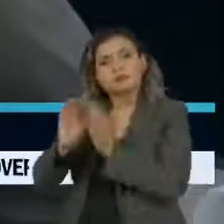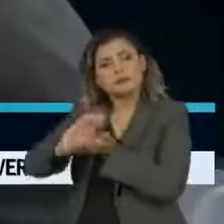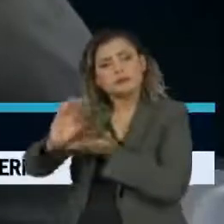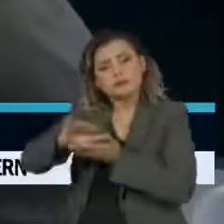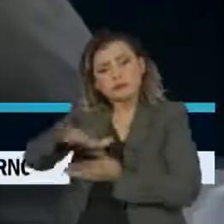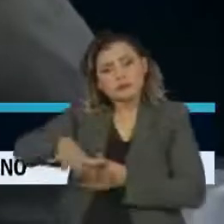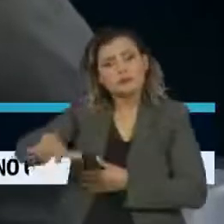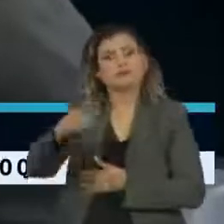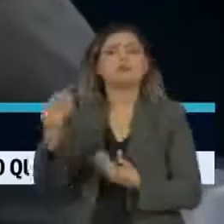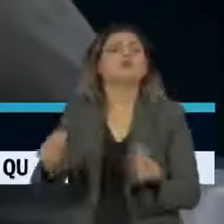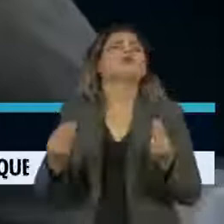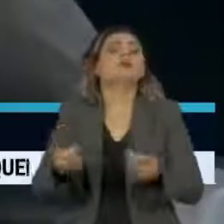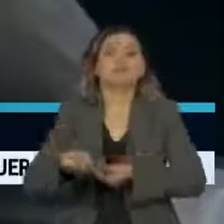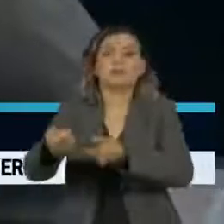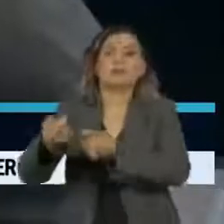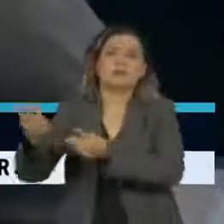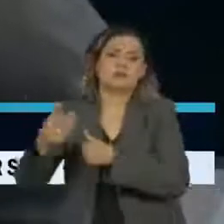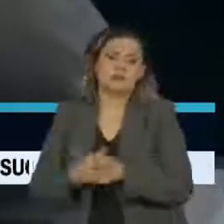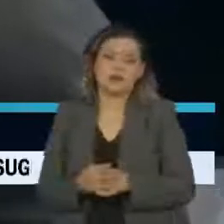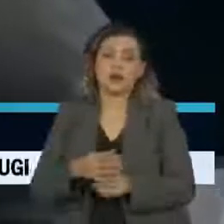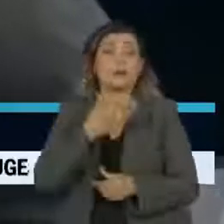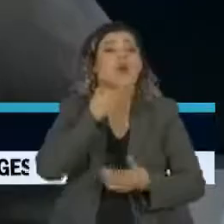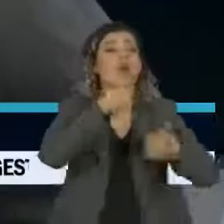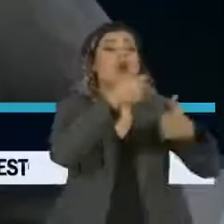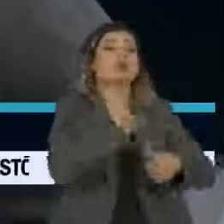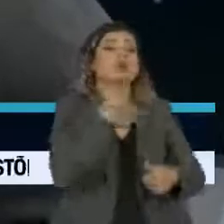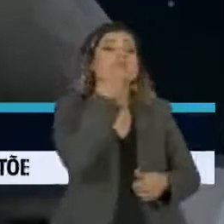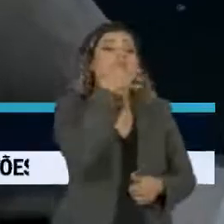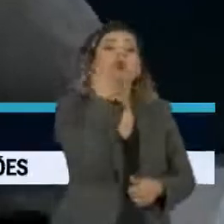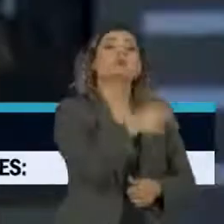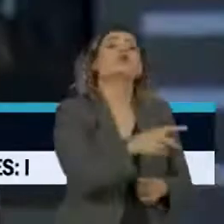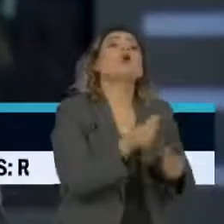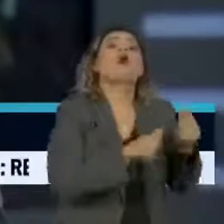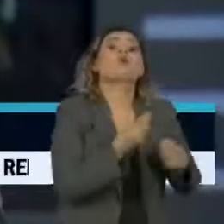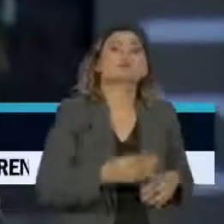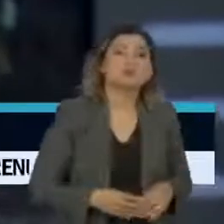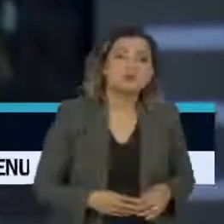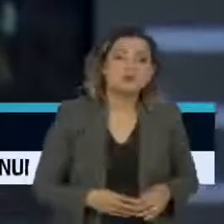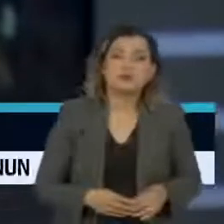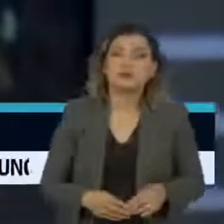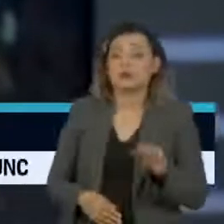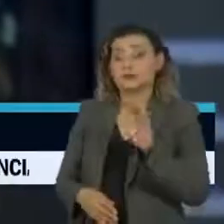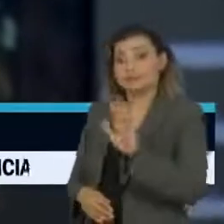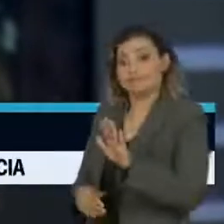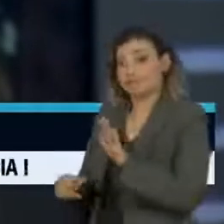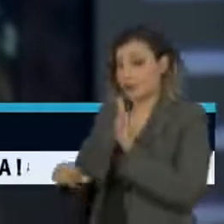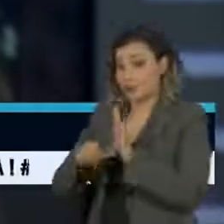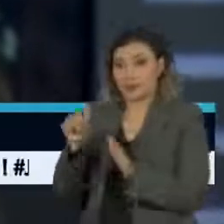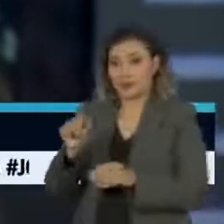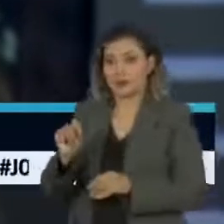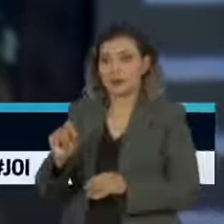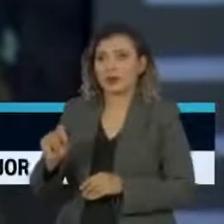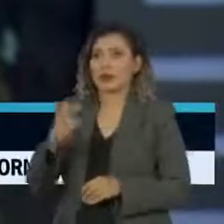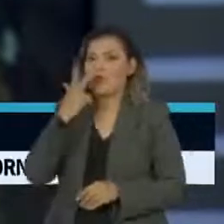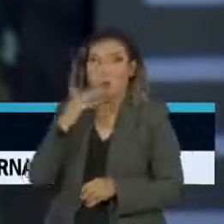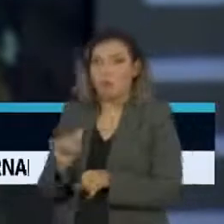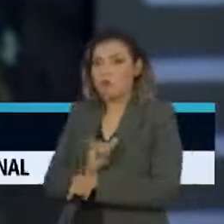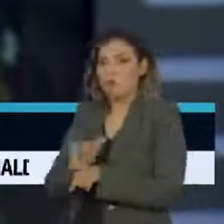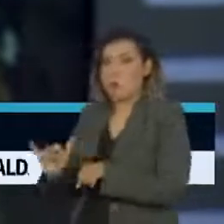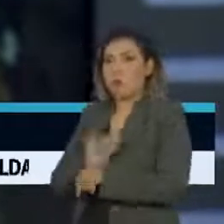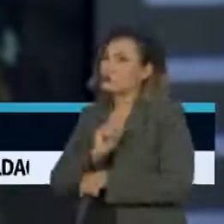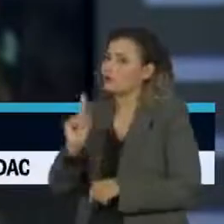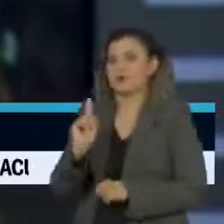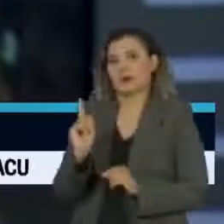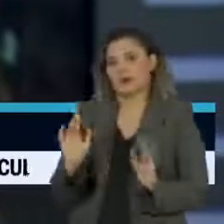economista, qual seria a melhor forma de se bancar esse programa? Olha, cara, a primeira questão é não fazer nada por improviso, porque o que